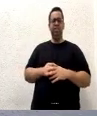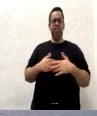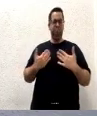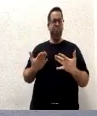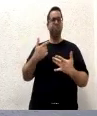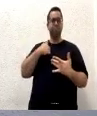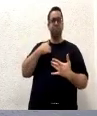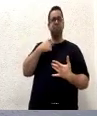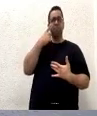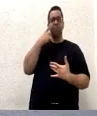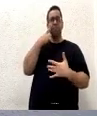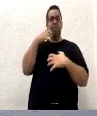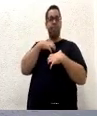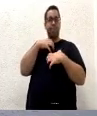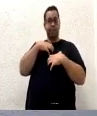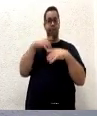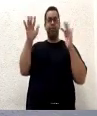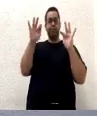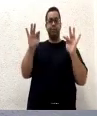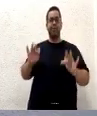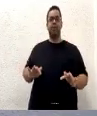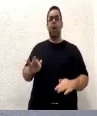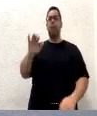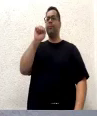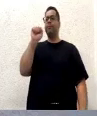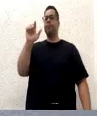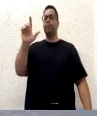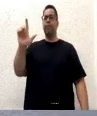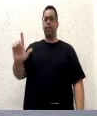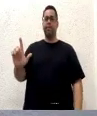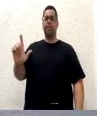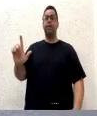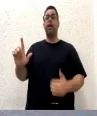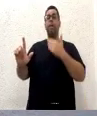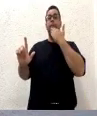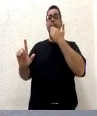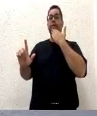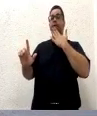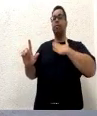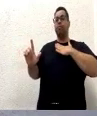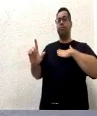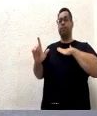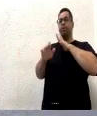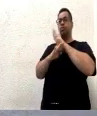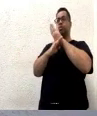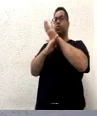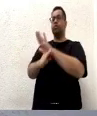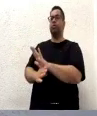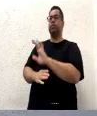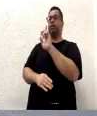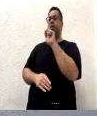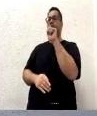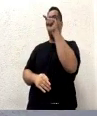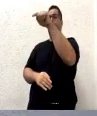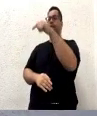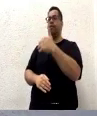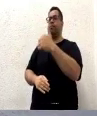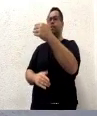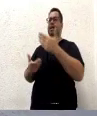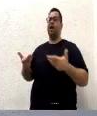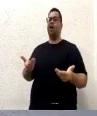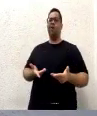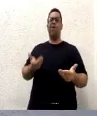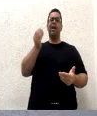Limeira, que é a nossa referência, pediu toda a nossa orientação, eles vão começar a introduzir o teste rápido agora.